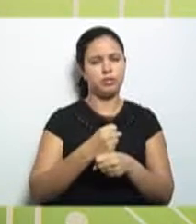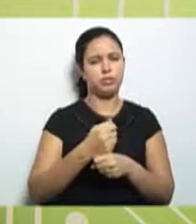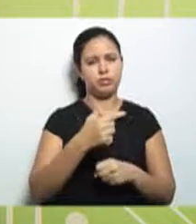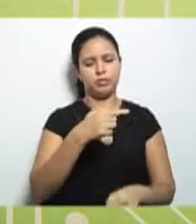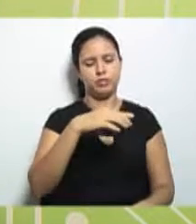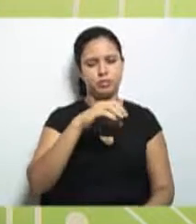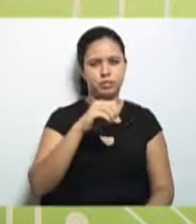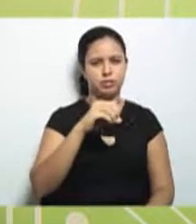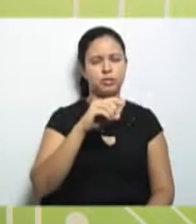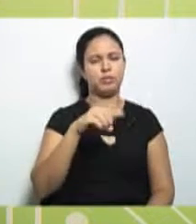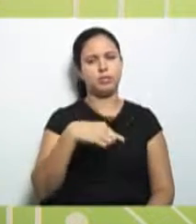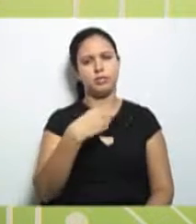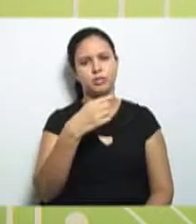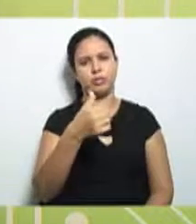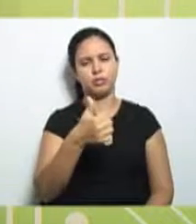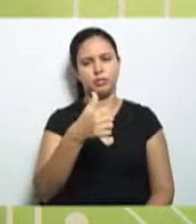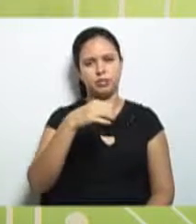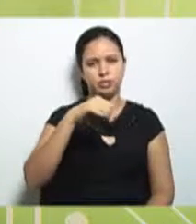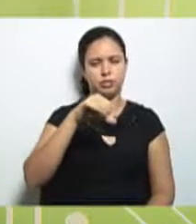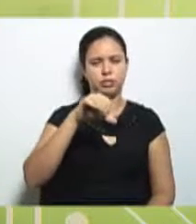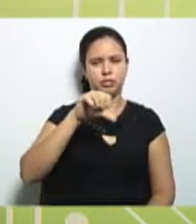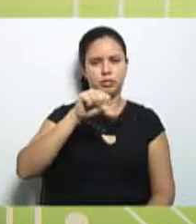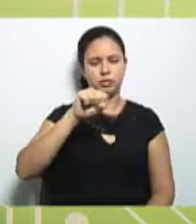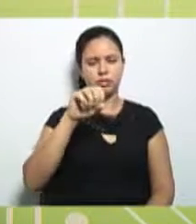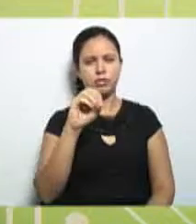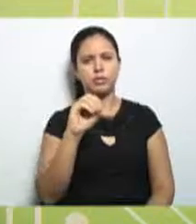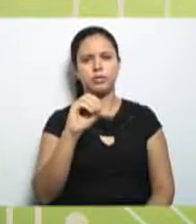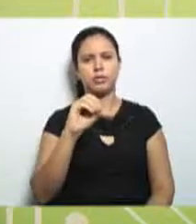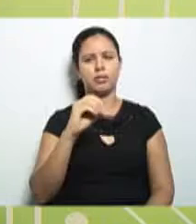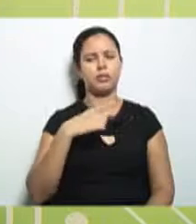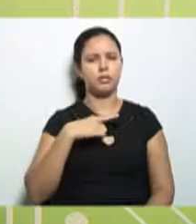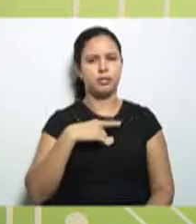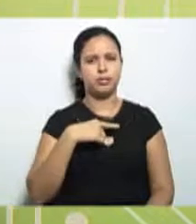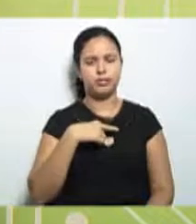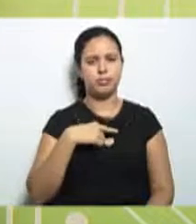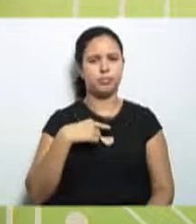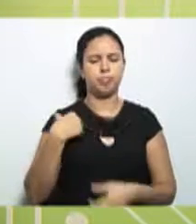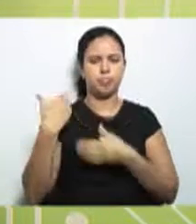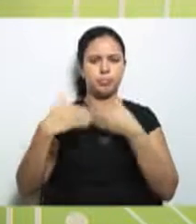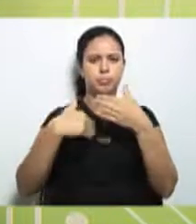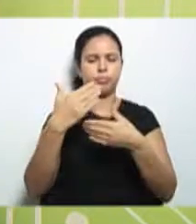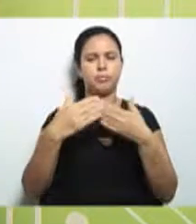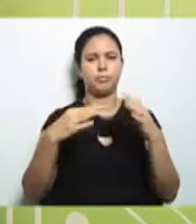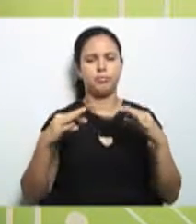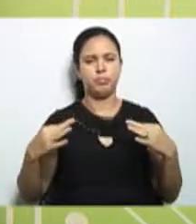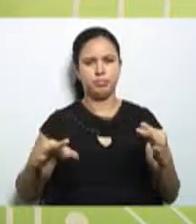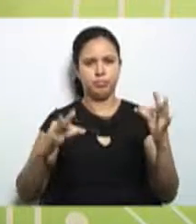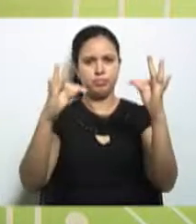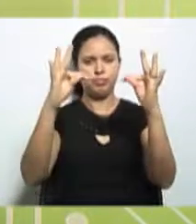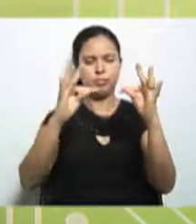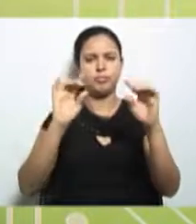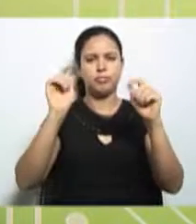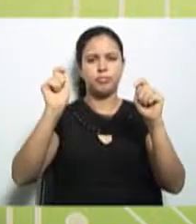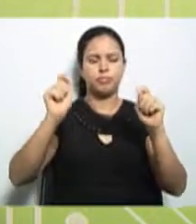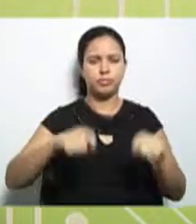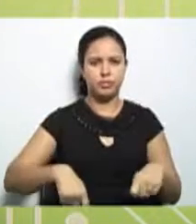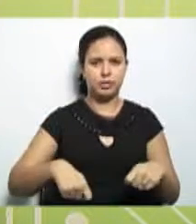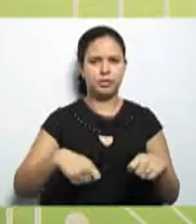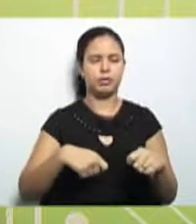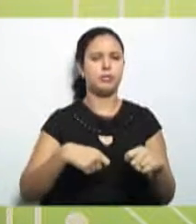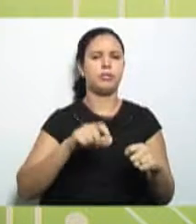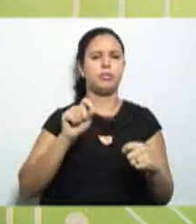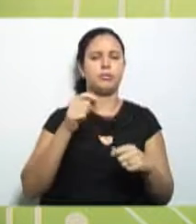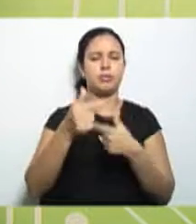80, 90, houve o quê? Um grande avanço da tecnologia. E isso proporcionou o quê? O trabalho à